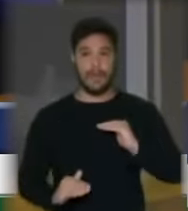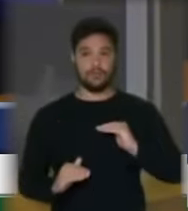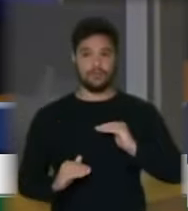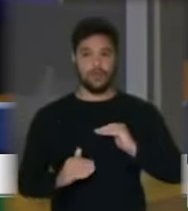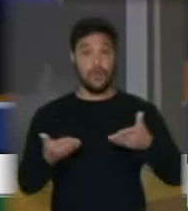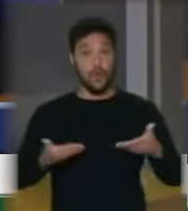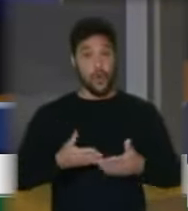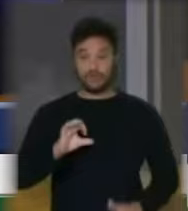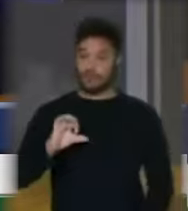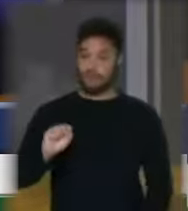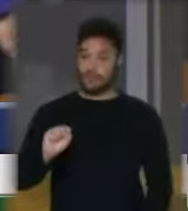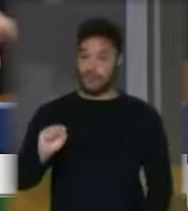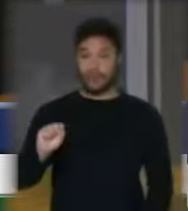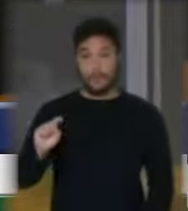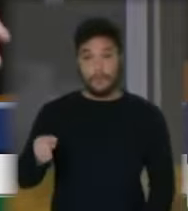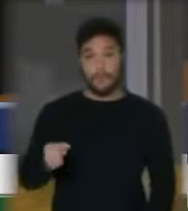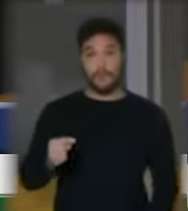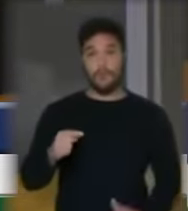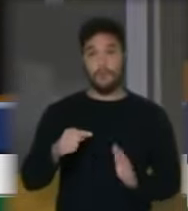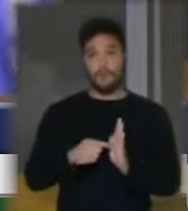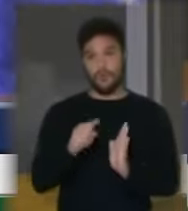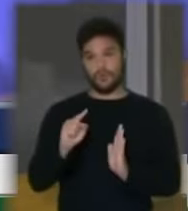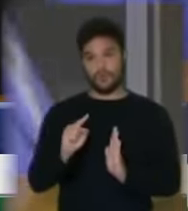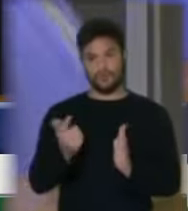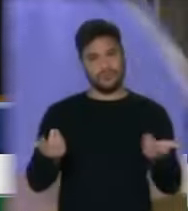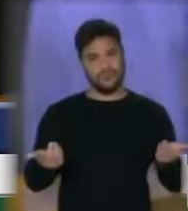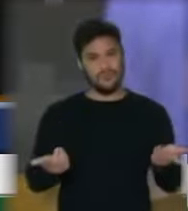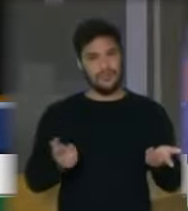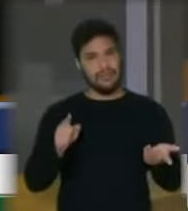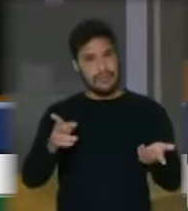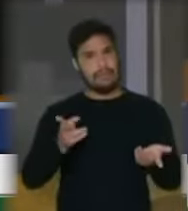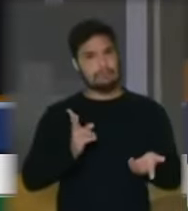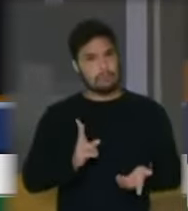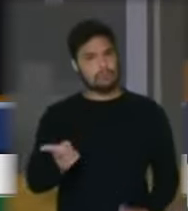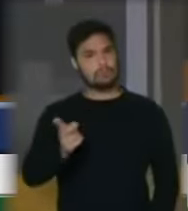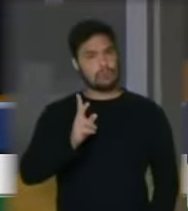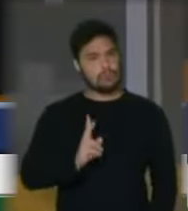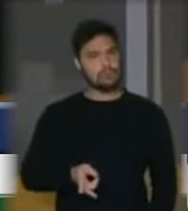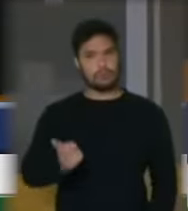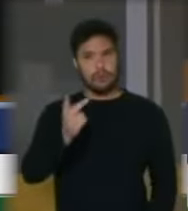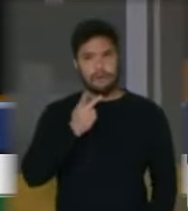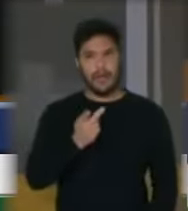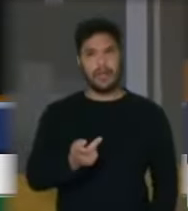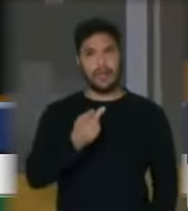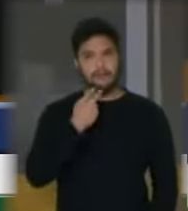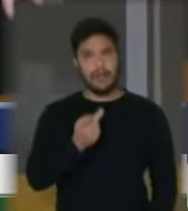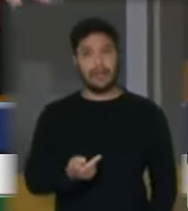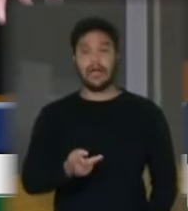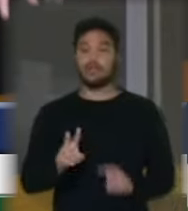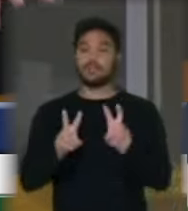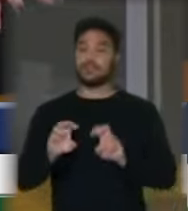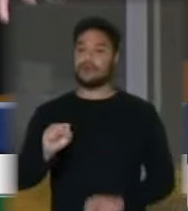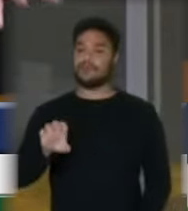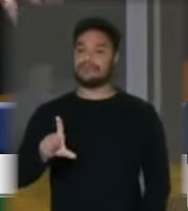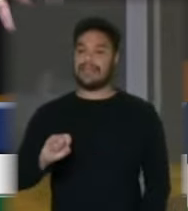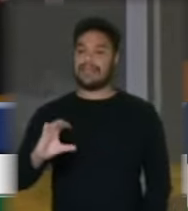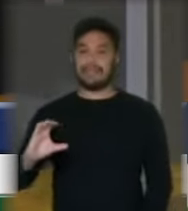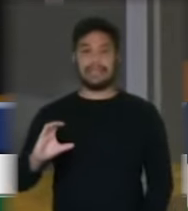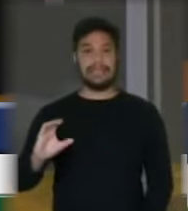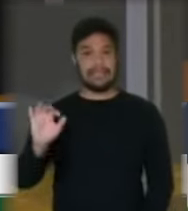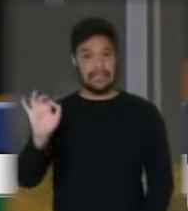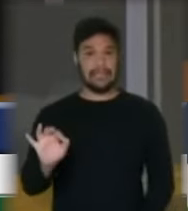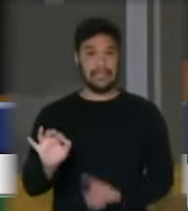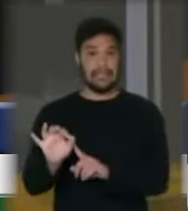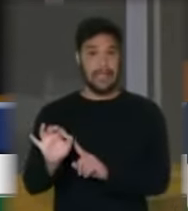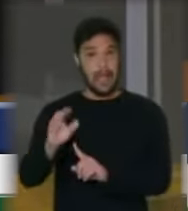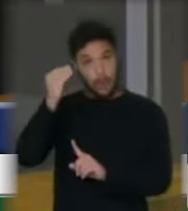mil pontos. E eles insistem em continuar batendo. Insistem em continuar batendo na taxa Selic, como se isso fosse ajudar. E como